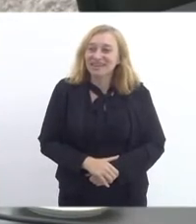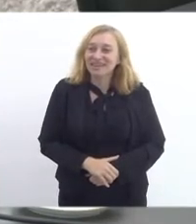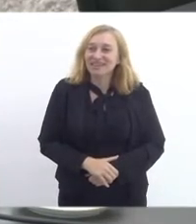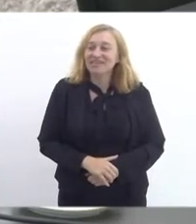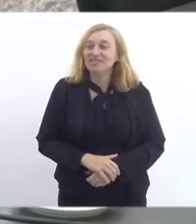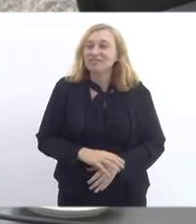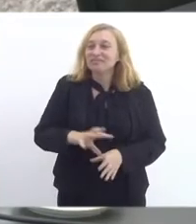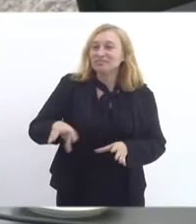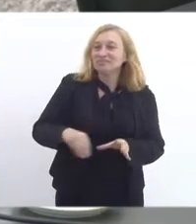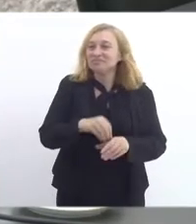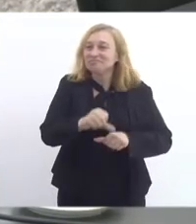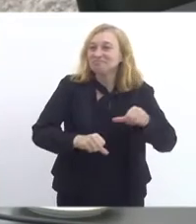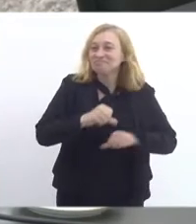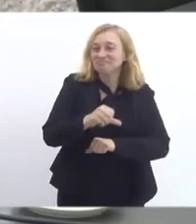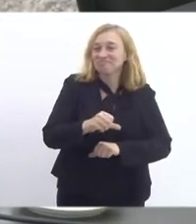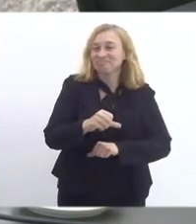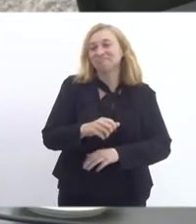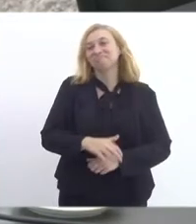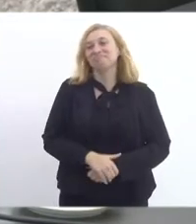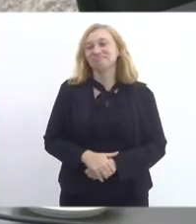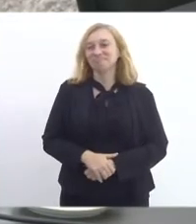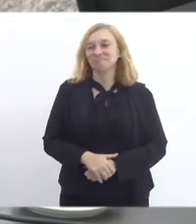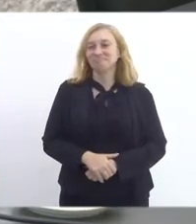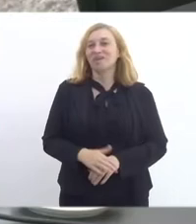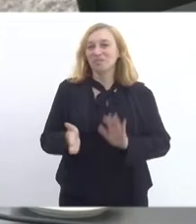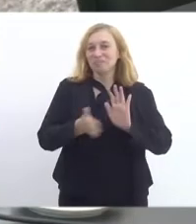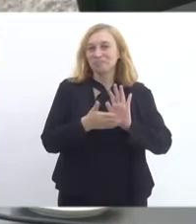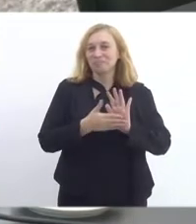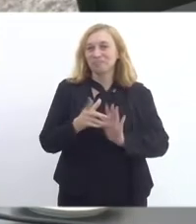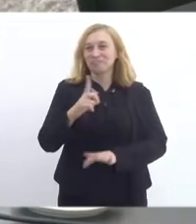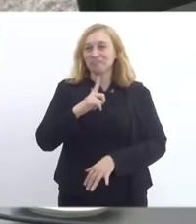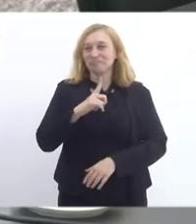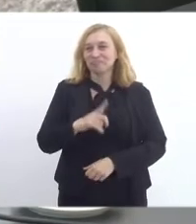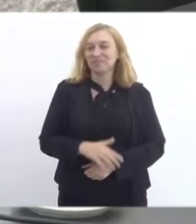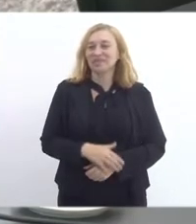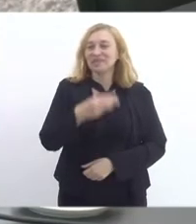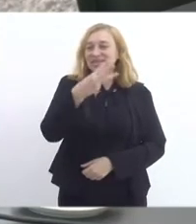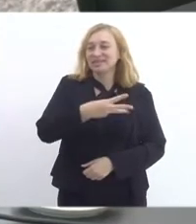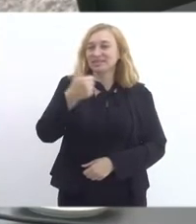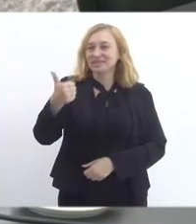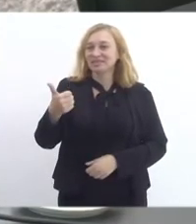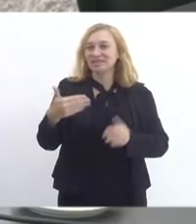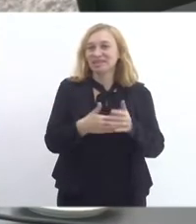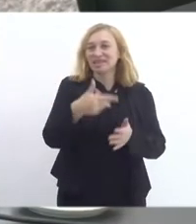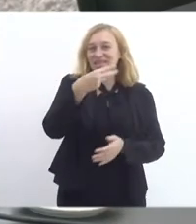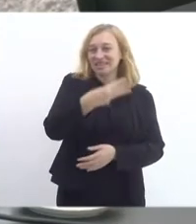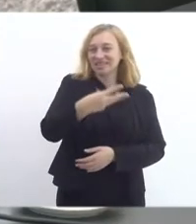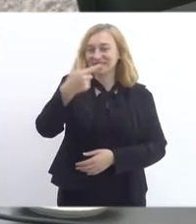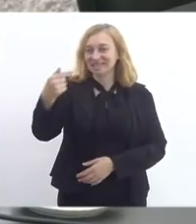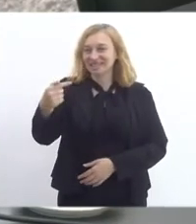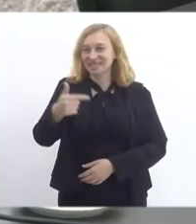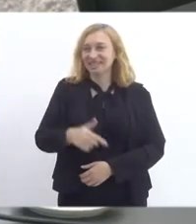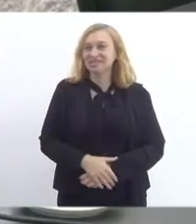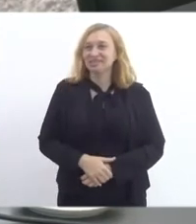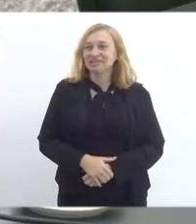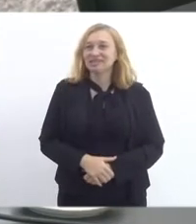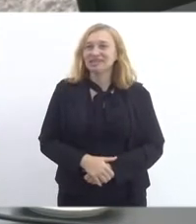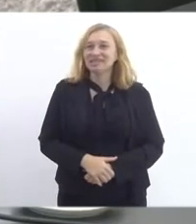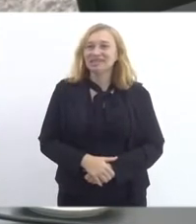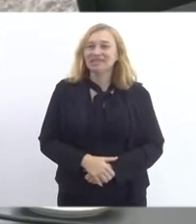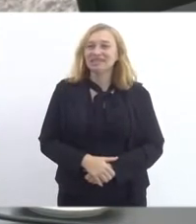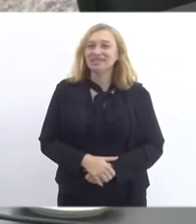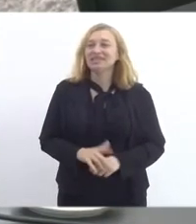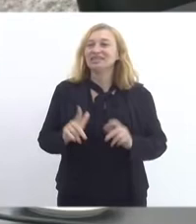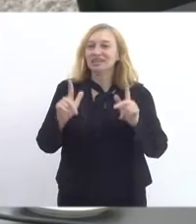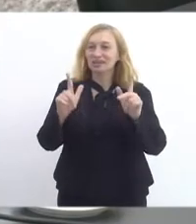concluindo por transformação de cação simples. Eu tenho uma proposta aqui, do 31 a 37, mesmo autor